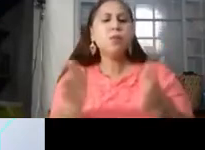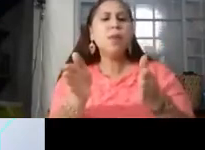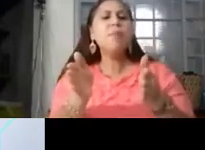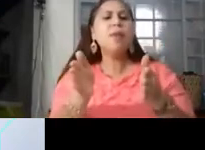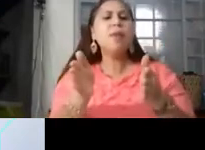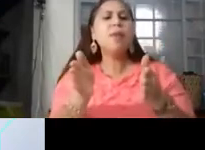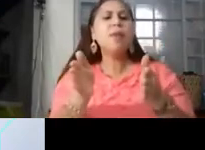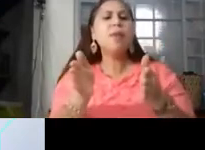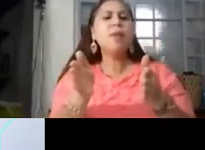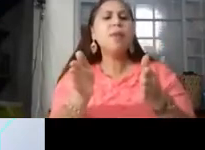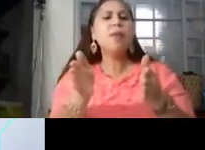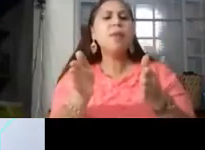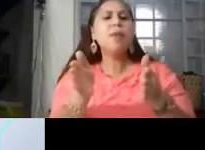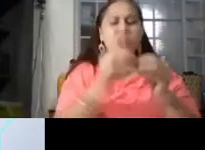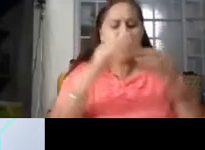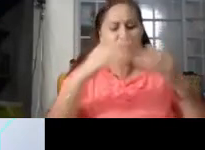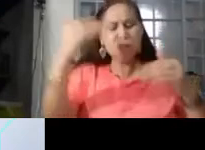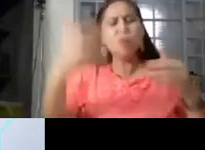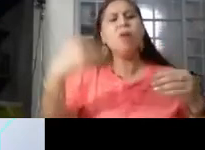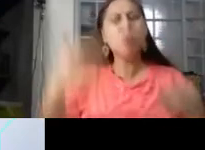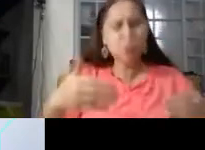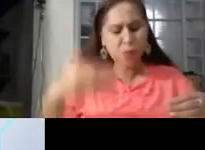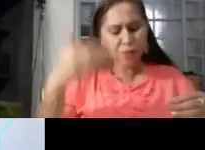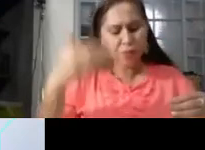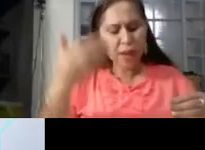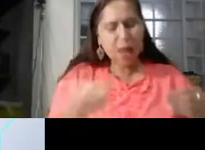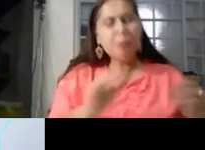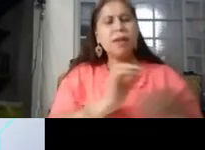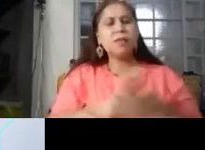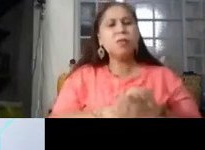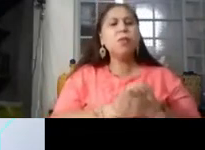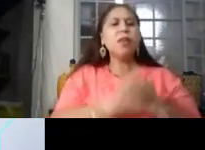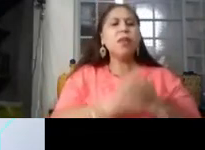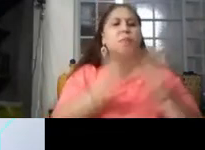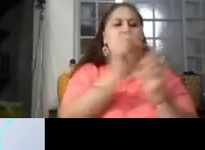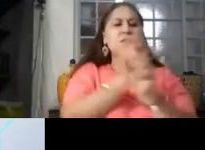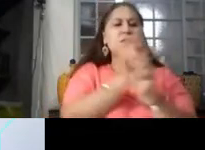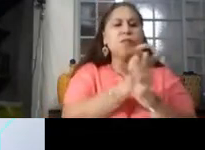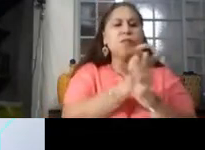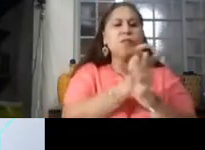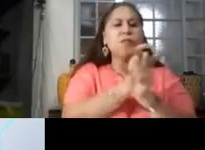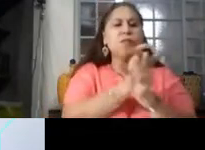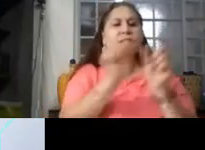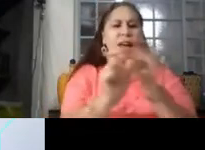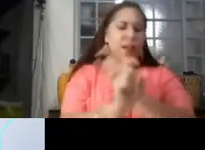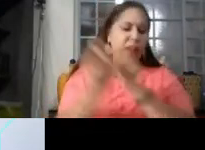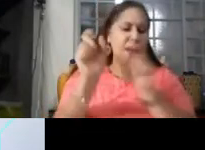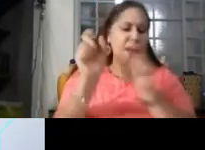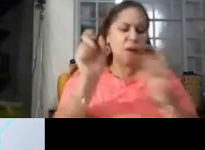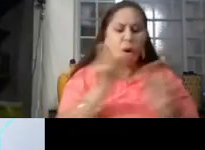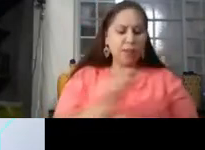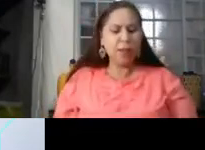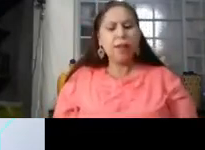os complementos, né? O que vai restringir ou algo a mais. Como da mesma forma vai ter a